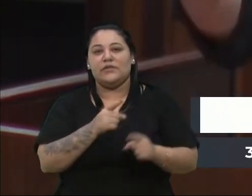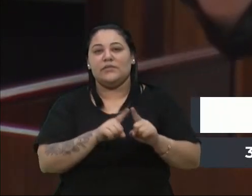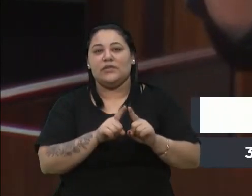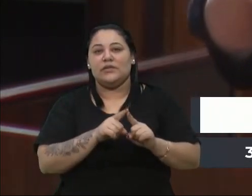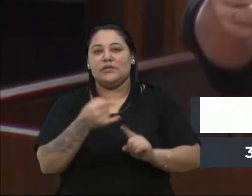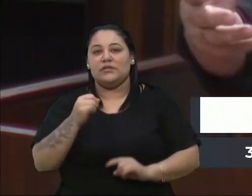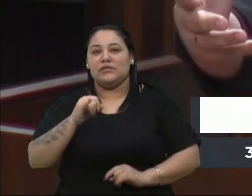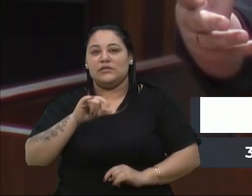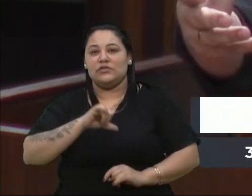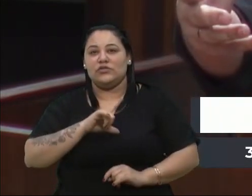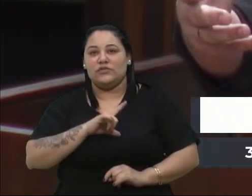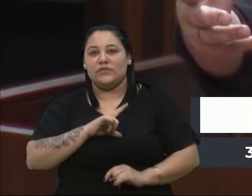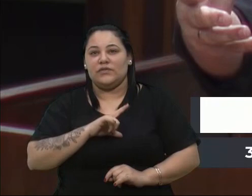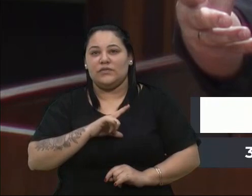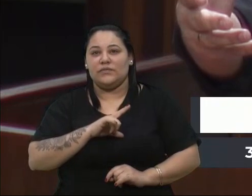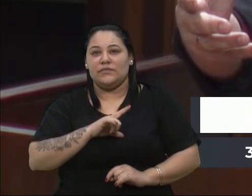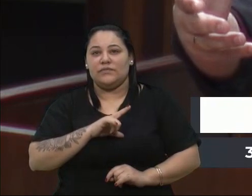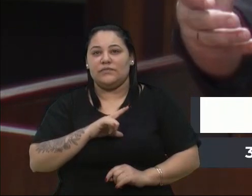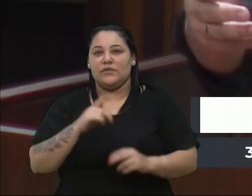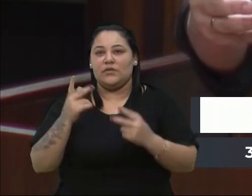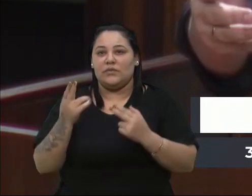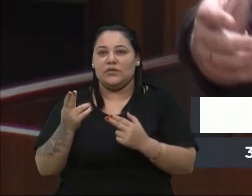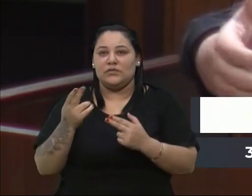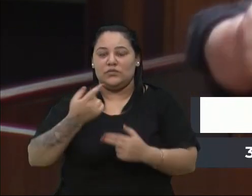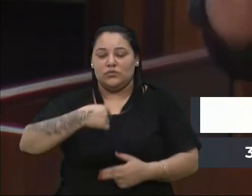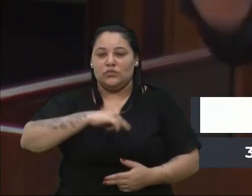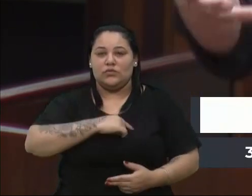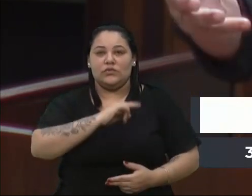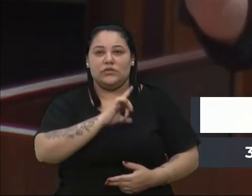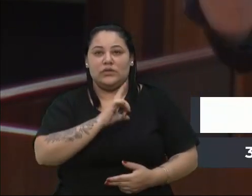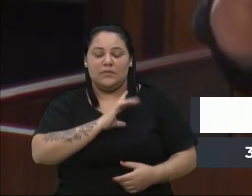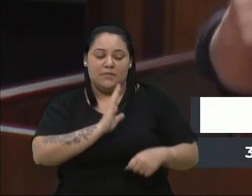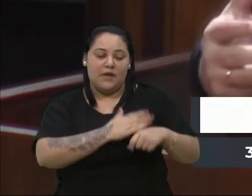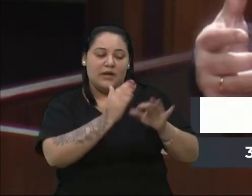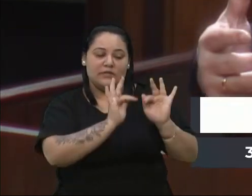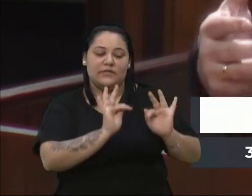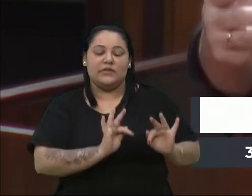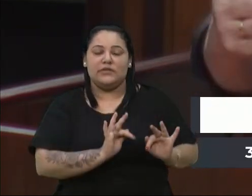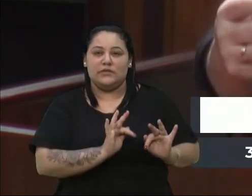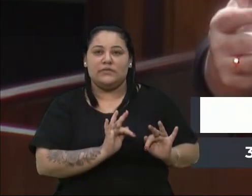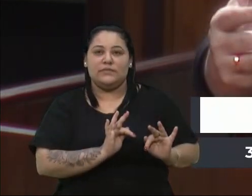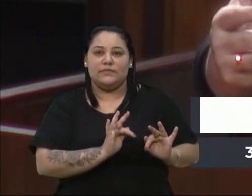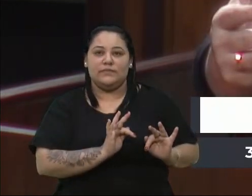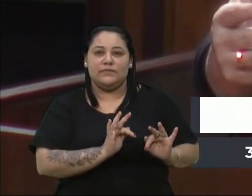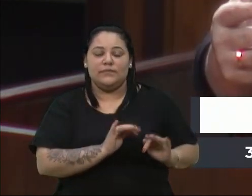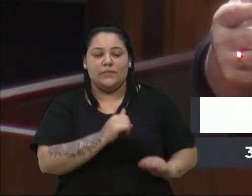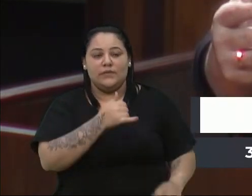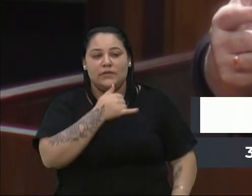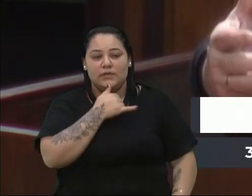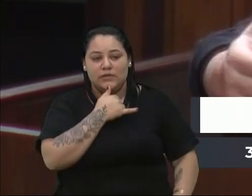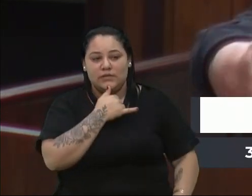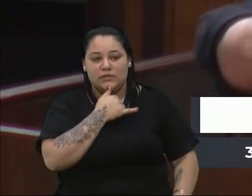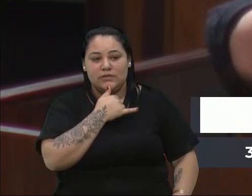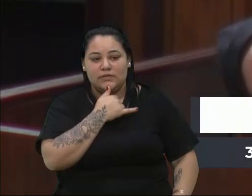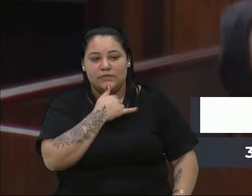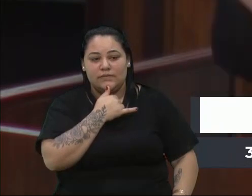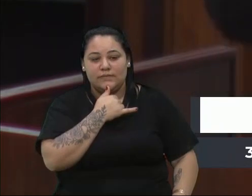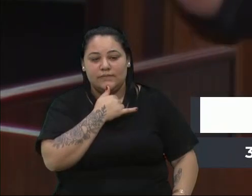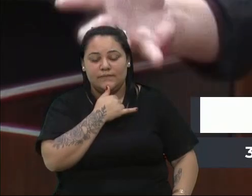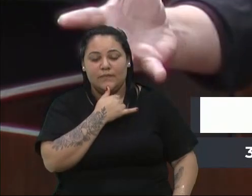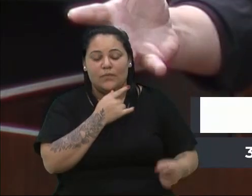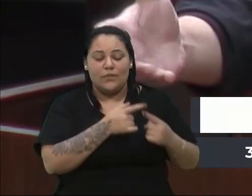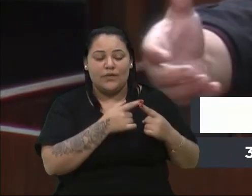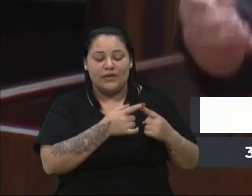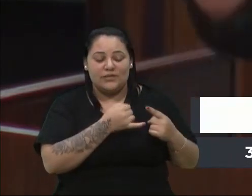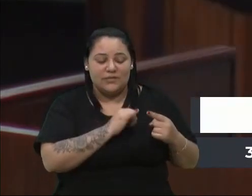a gente faz uma comparação, né, de nós ter mais felicidade do que tristeza. Porque se nós fôssemos